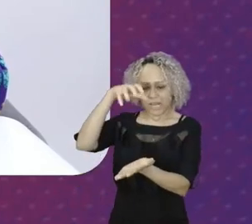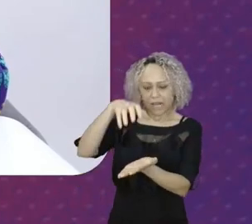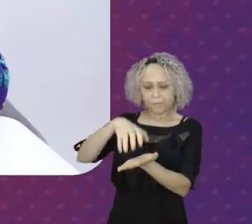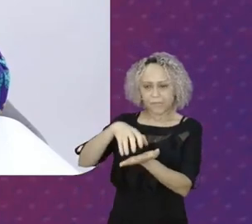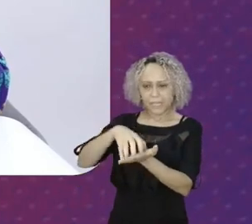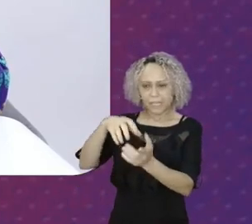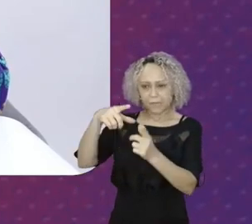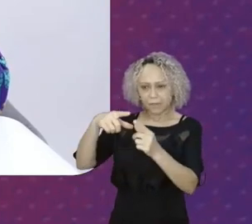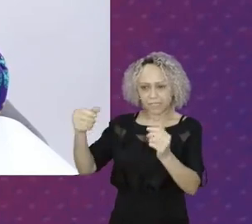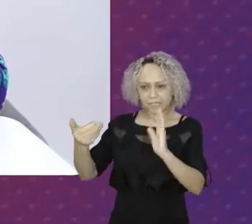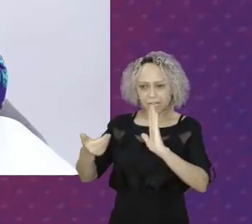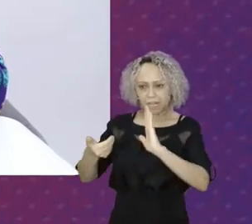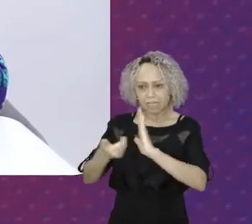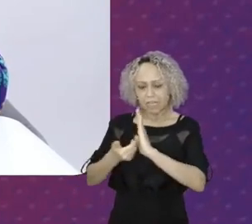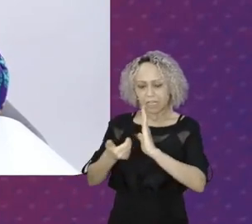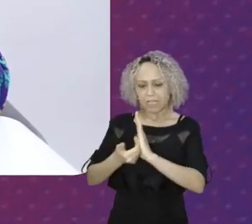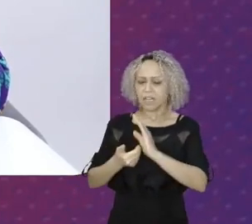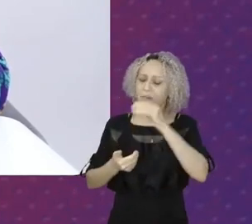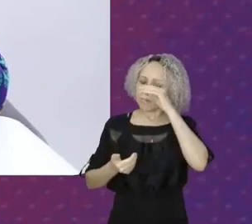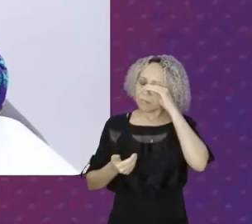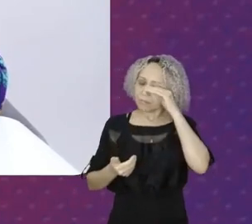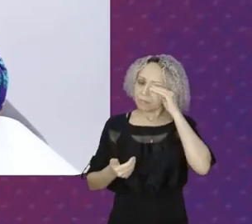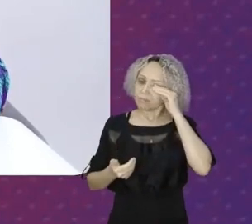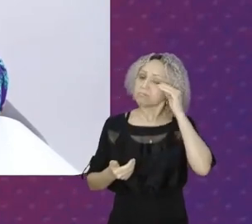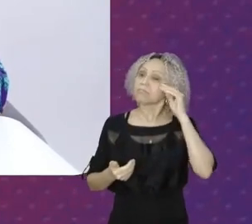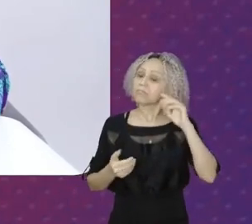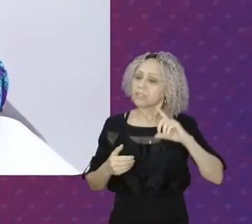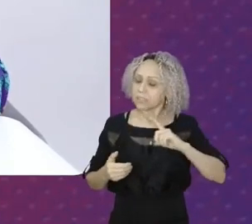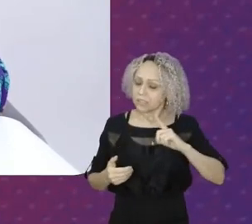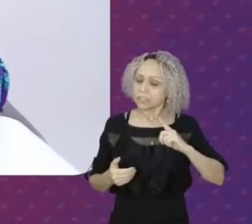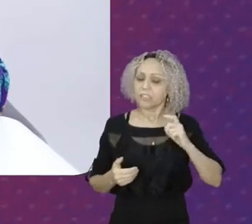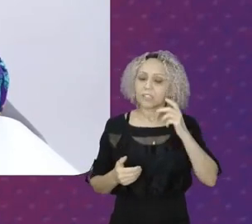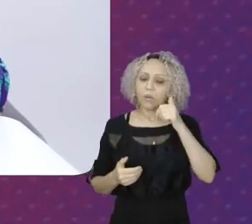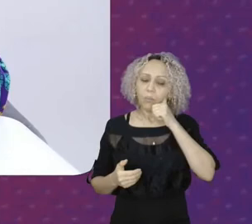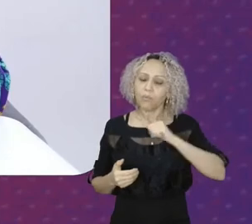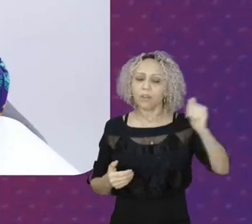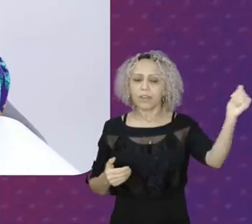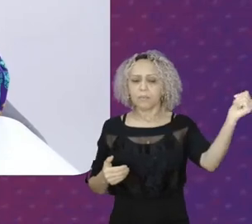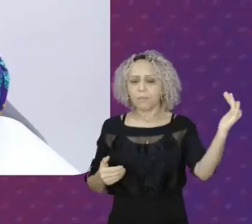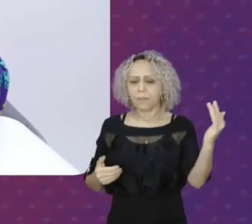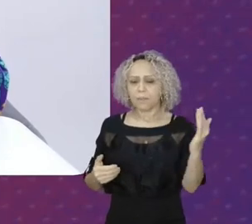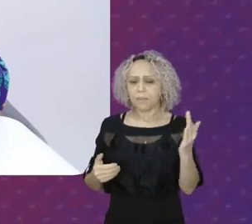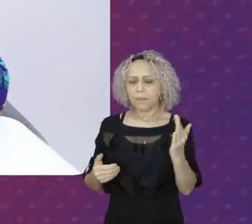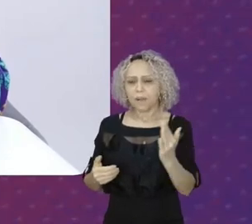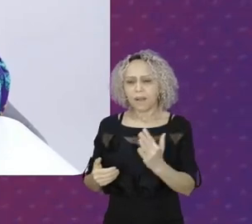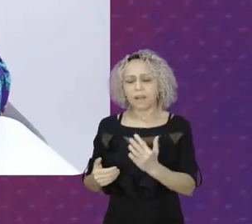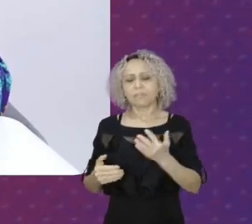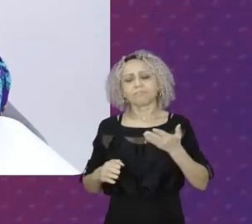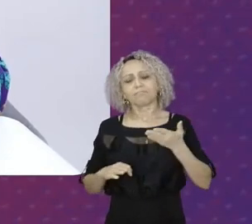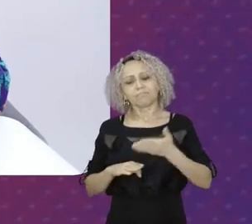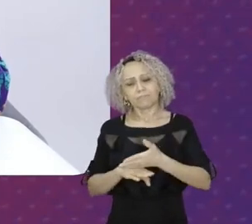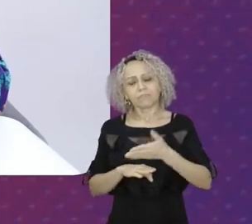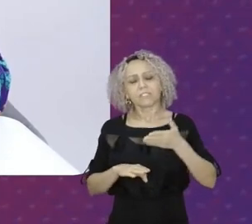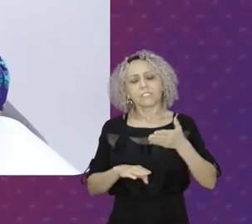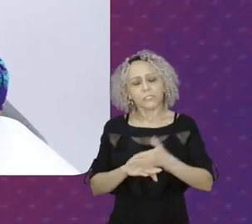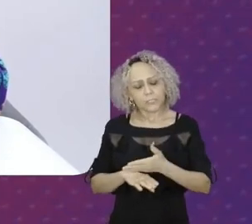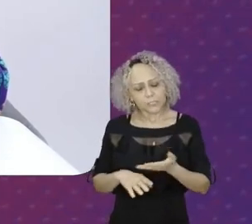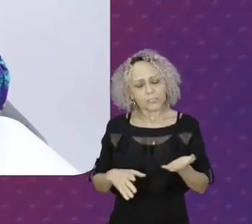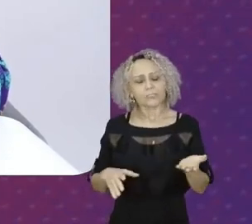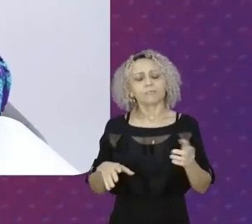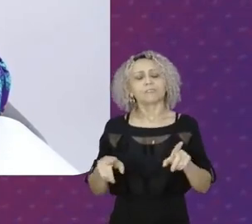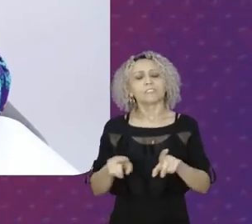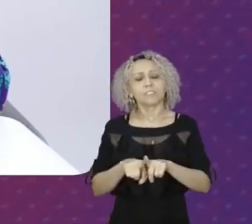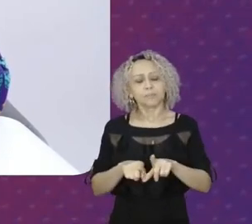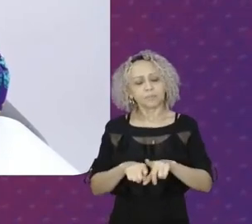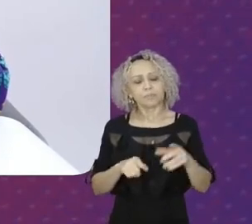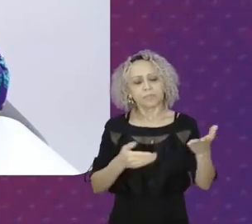também na coordenação da Frente Parlamentar Feminista Antirracista. Então, essa pauta vem com muita força,